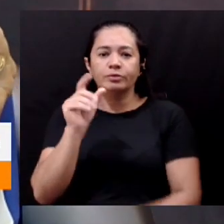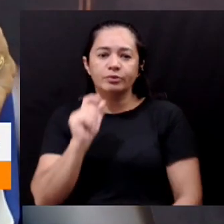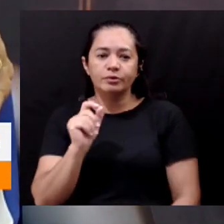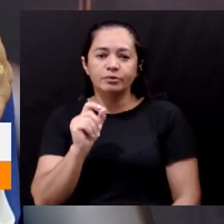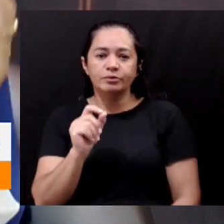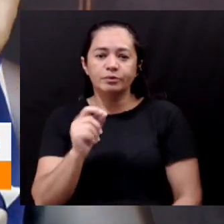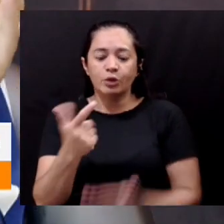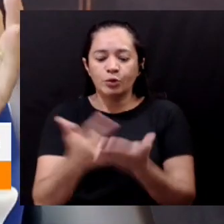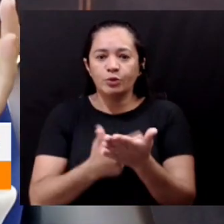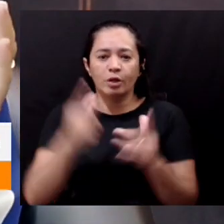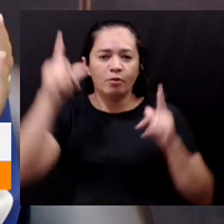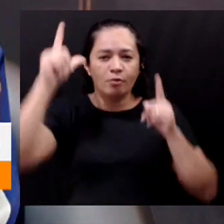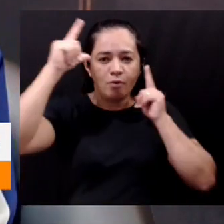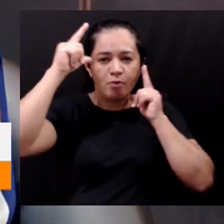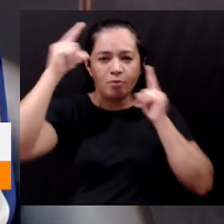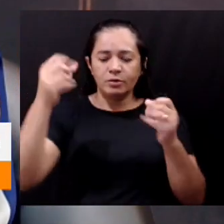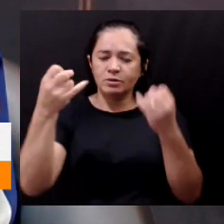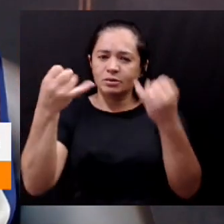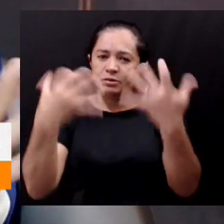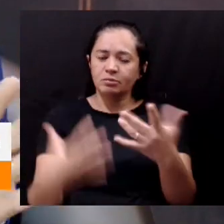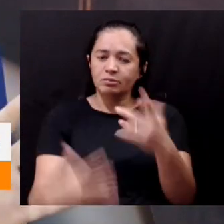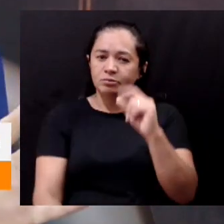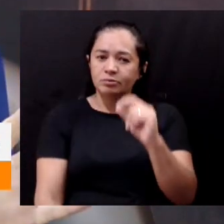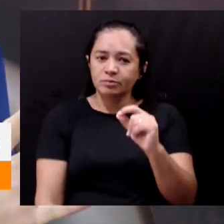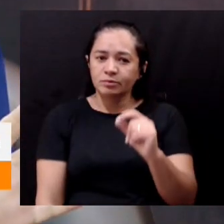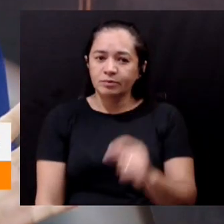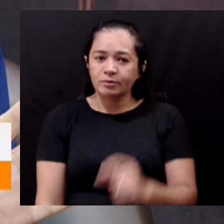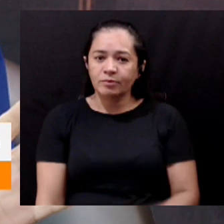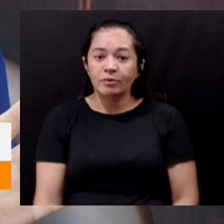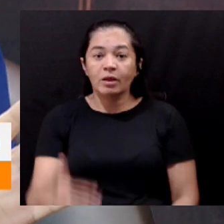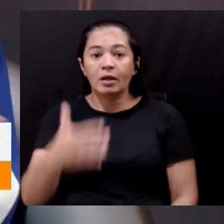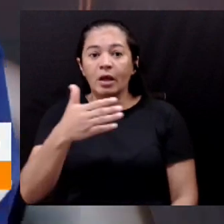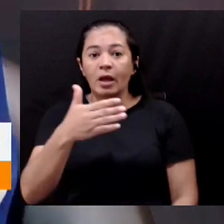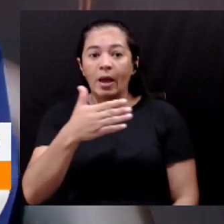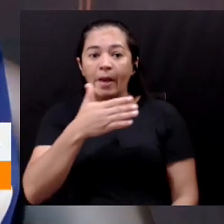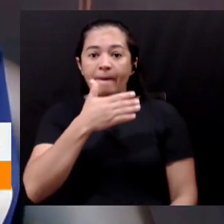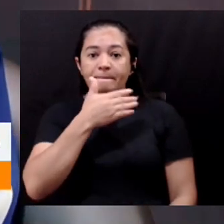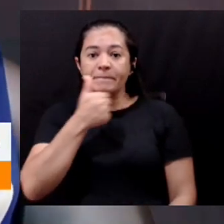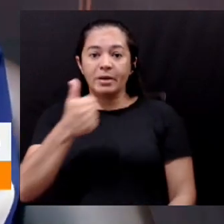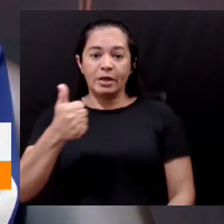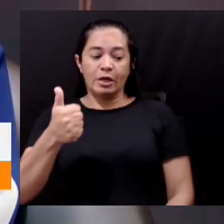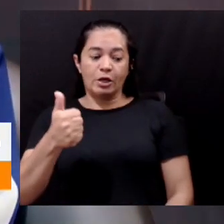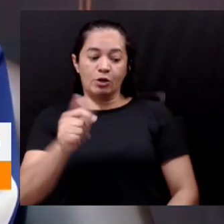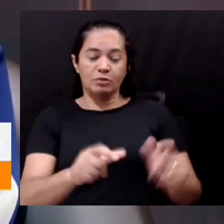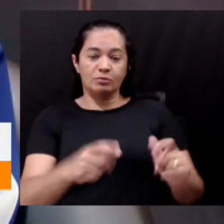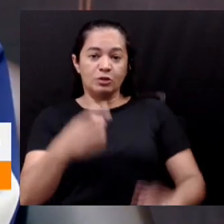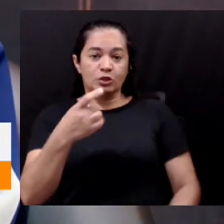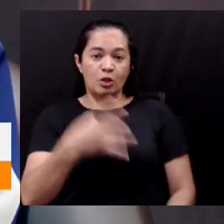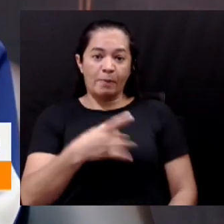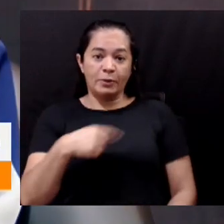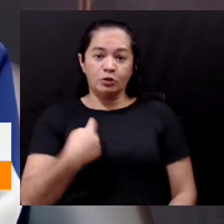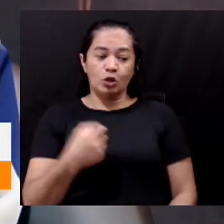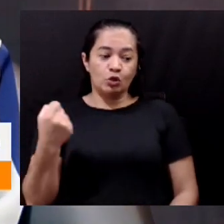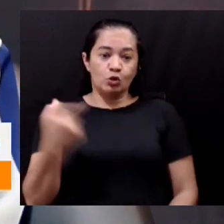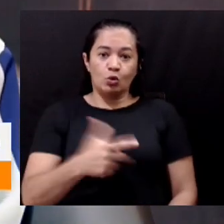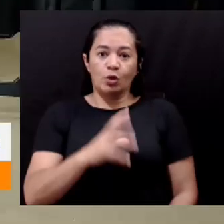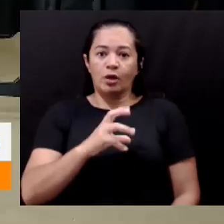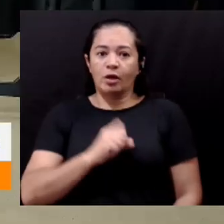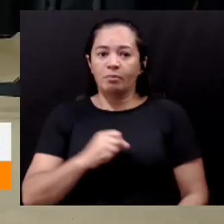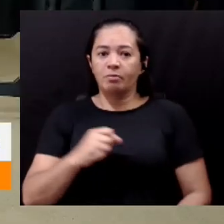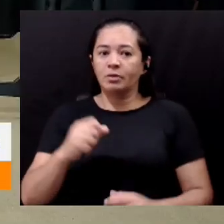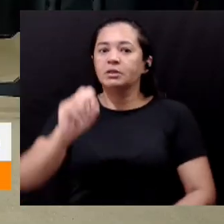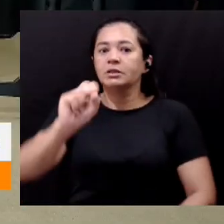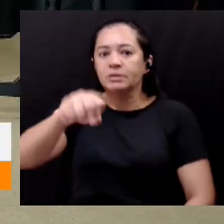diz o seguinte: "É melhor ser temido do que amado". Então é o seguinte, tem que ter medo mesmo. Uau! E aí,